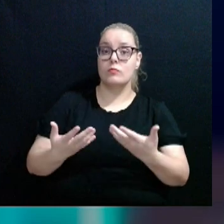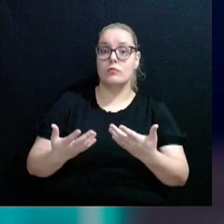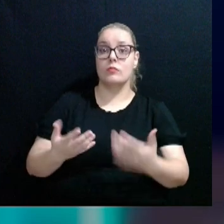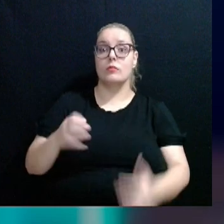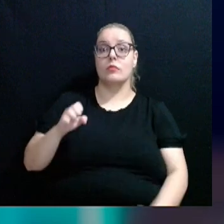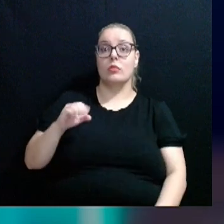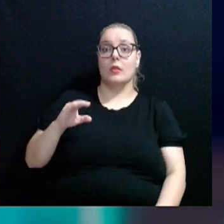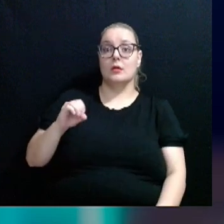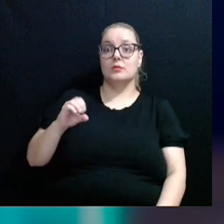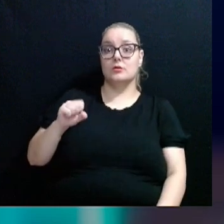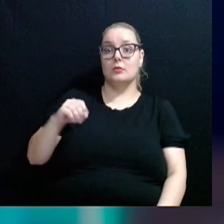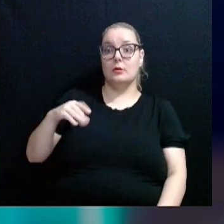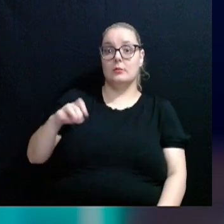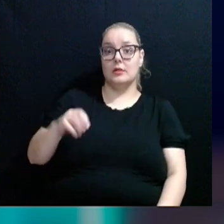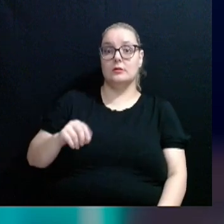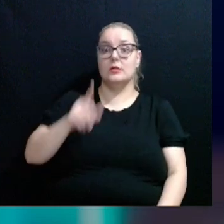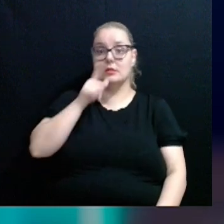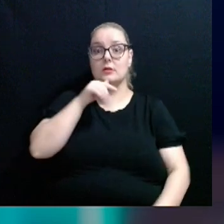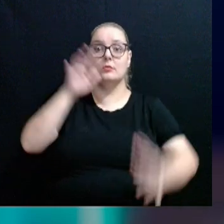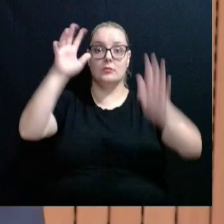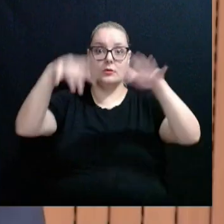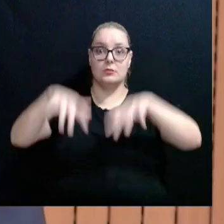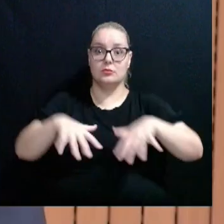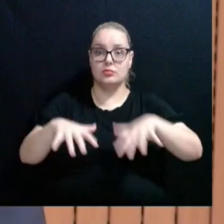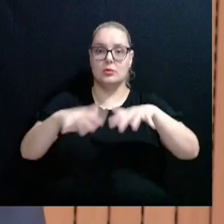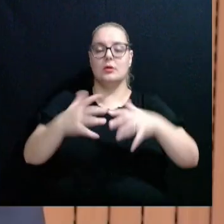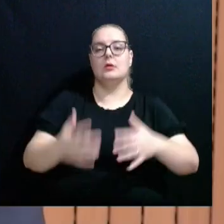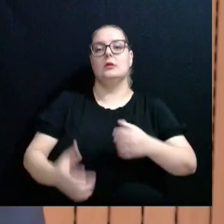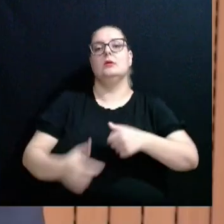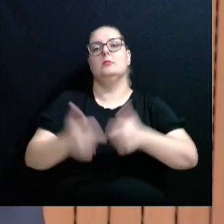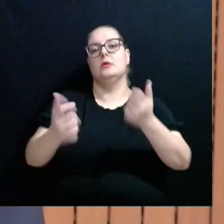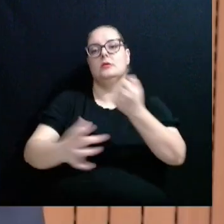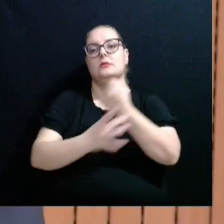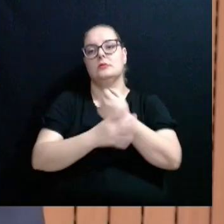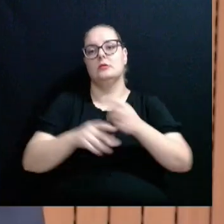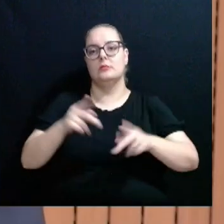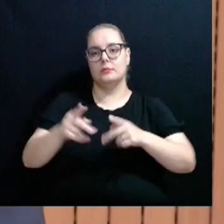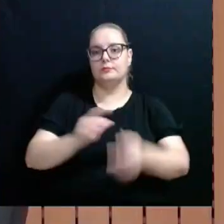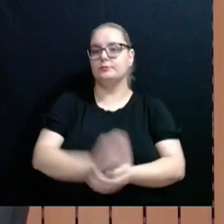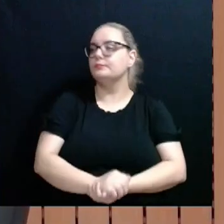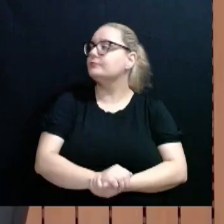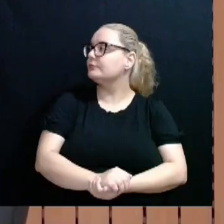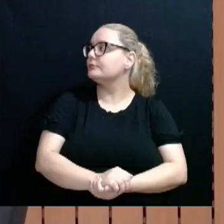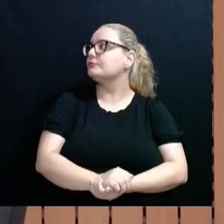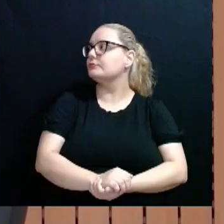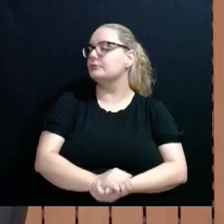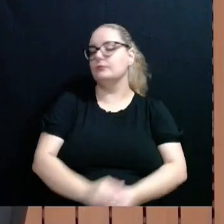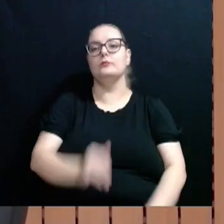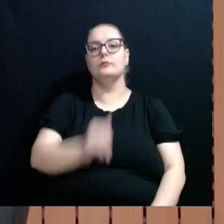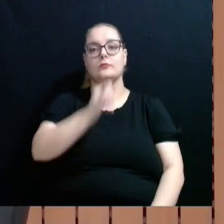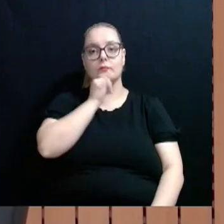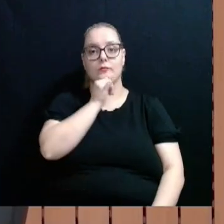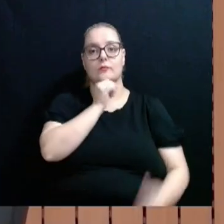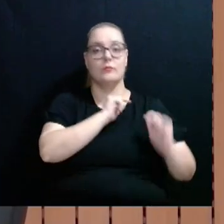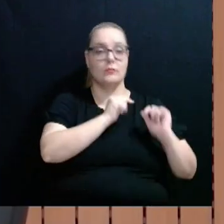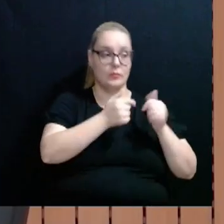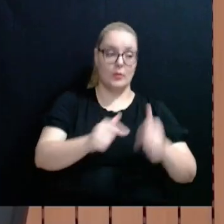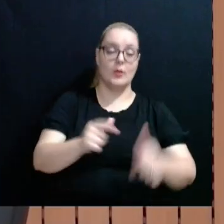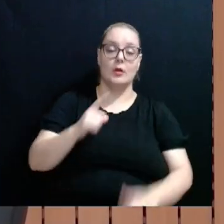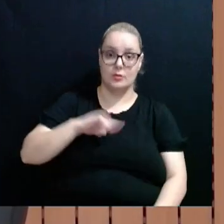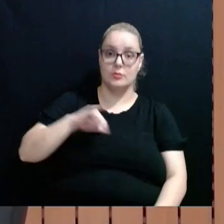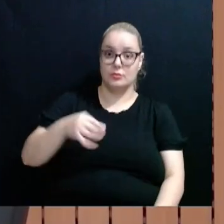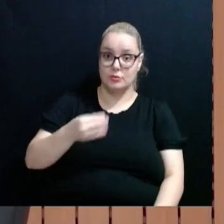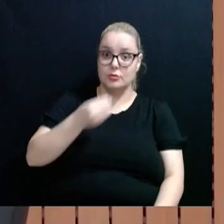chuva e maior segurança para a população. Eu vou dar um exemplo clássico, que eu tive a oportunidade